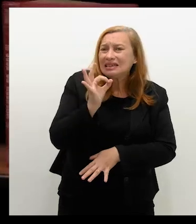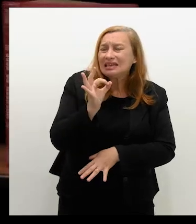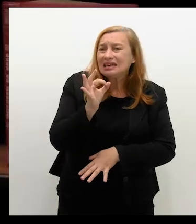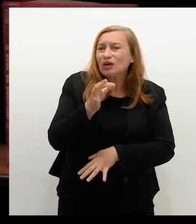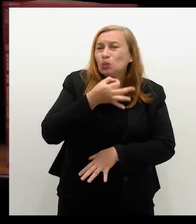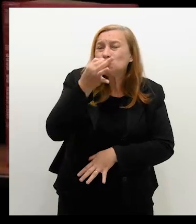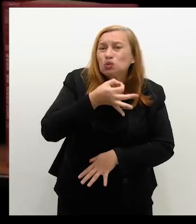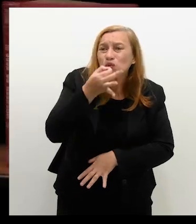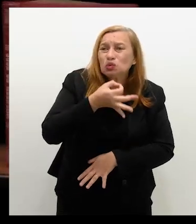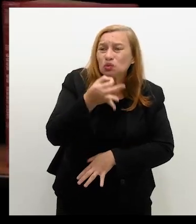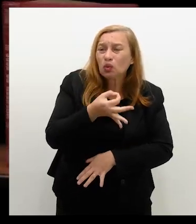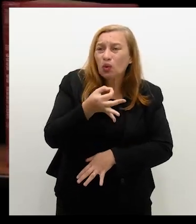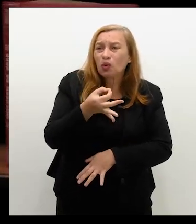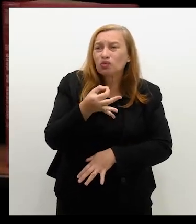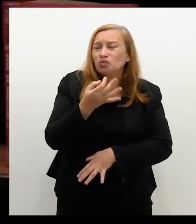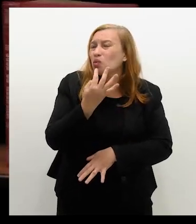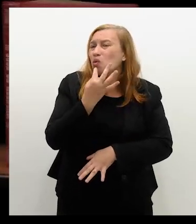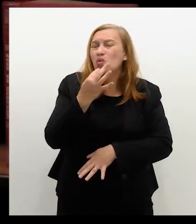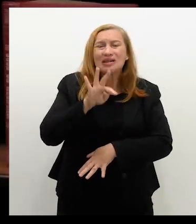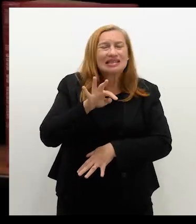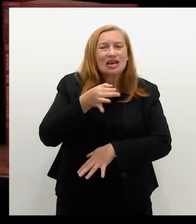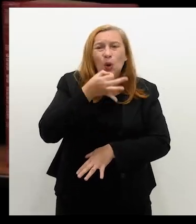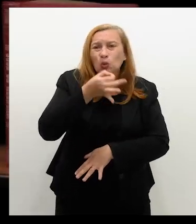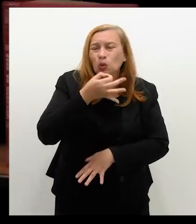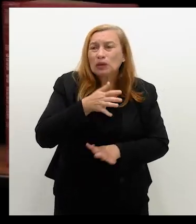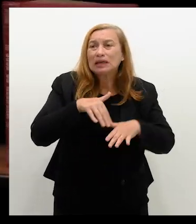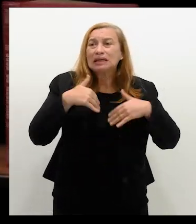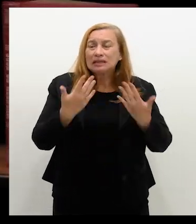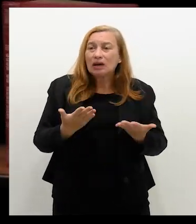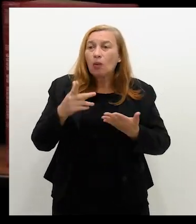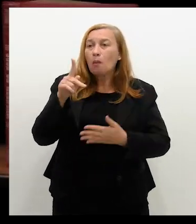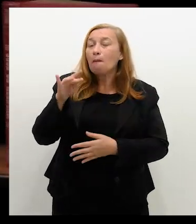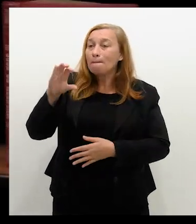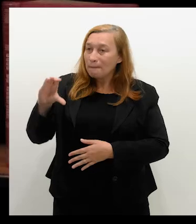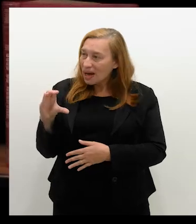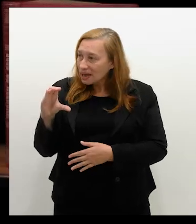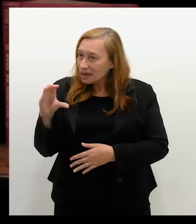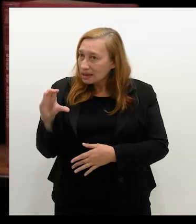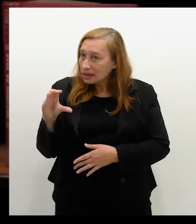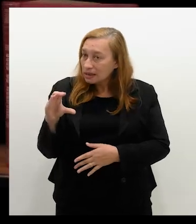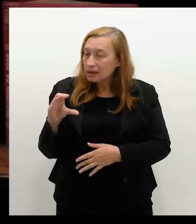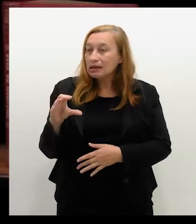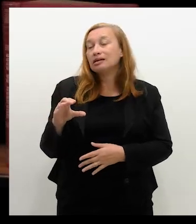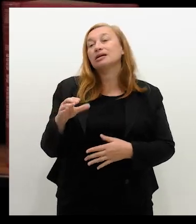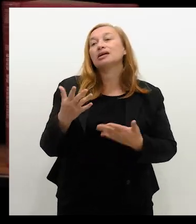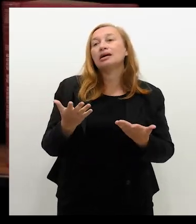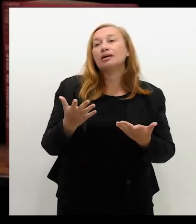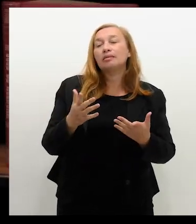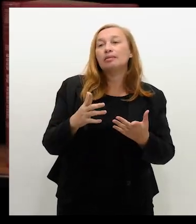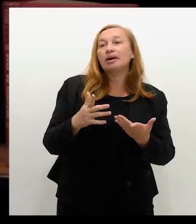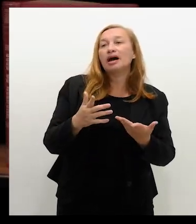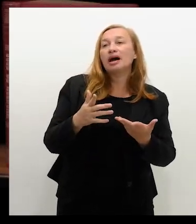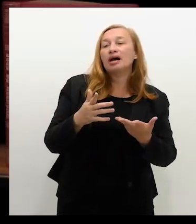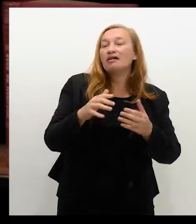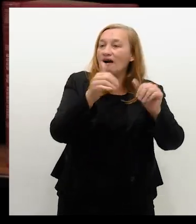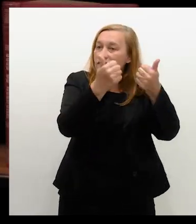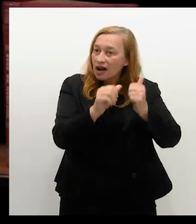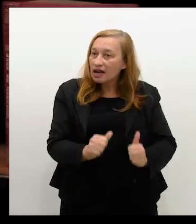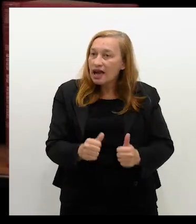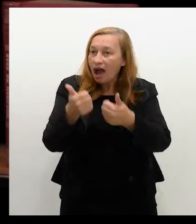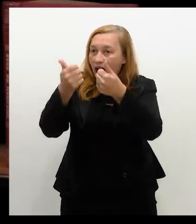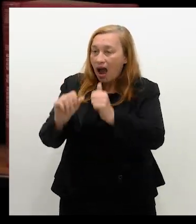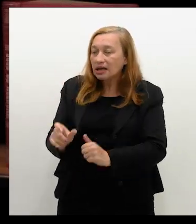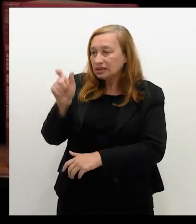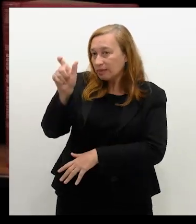som. Eu não consigo reconhecer padrões de som. Então, o PAC, ele é um exame auditivo que serve para isso. Serve para a gente avaliar se o